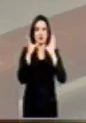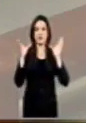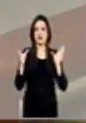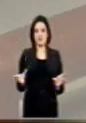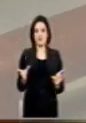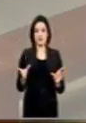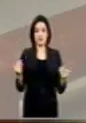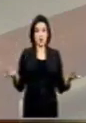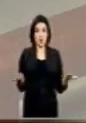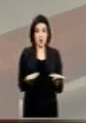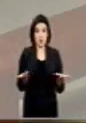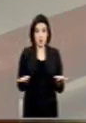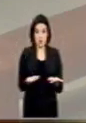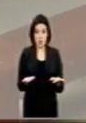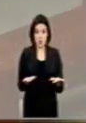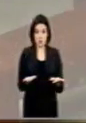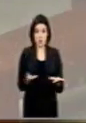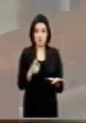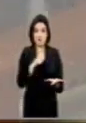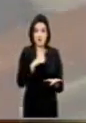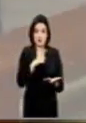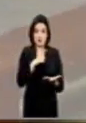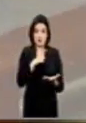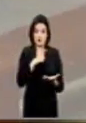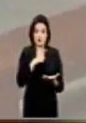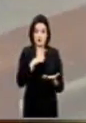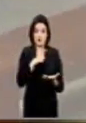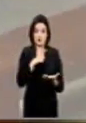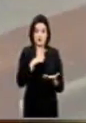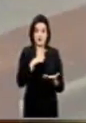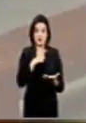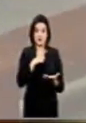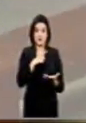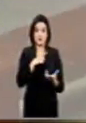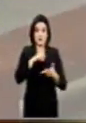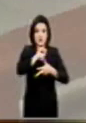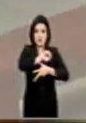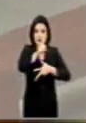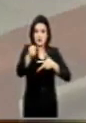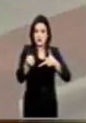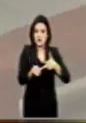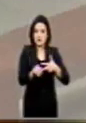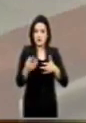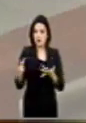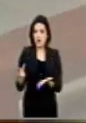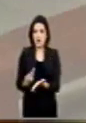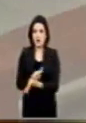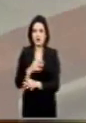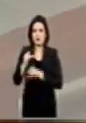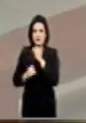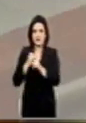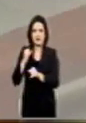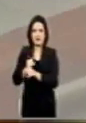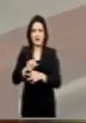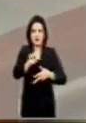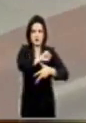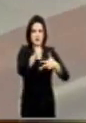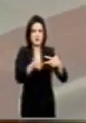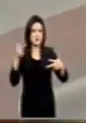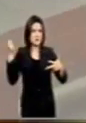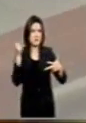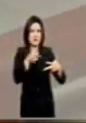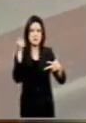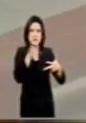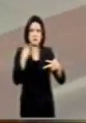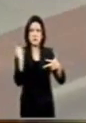Hoje, nós temos os poderes sob ataque constante em todo o mundo e precisamos, o Estado precisa dar